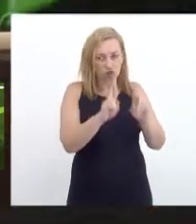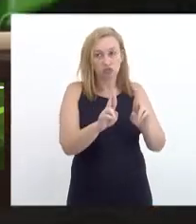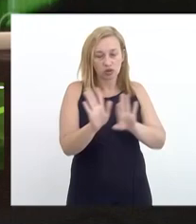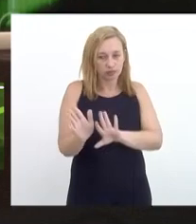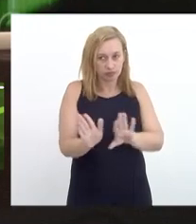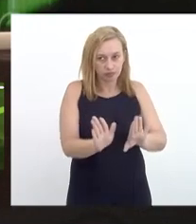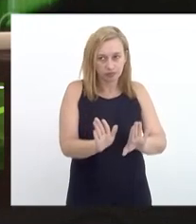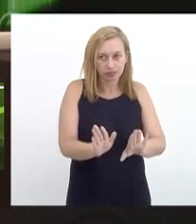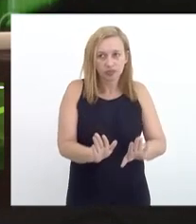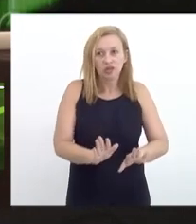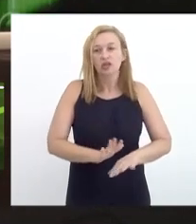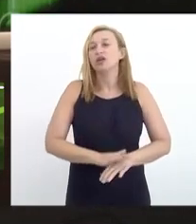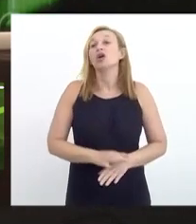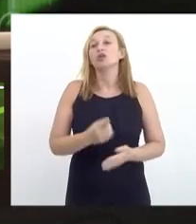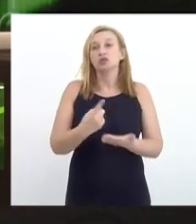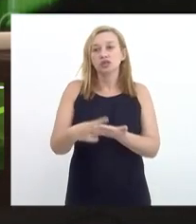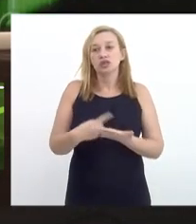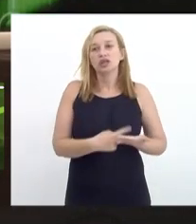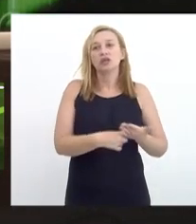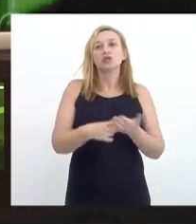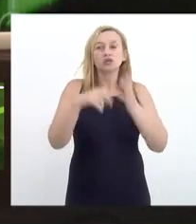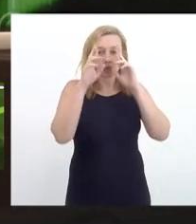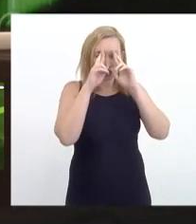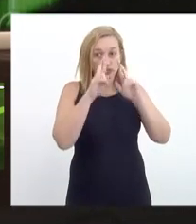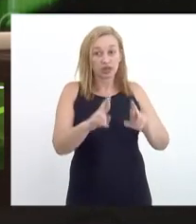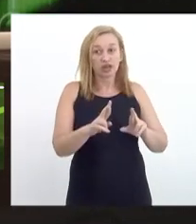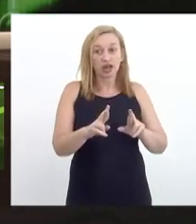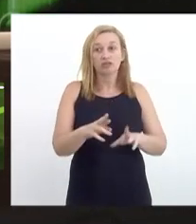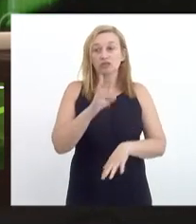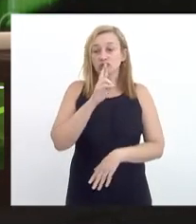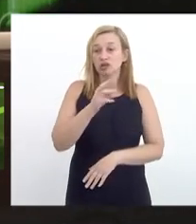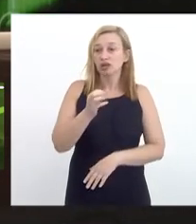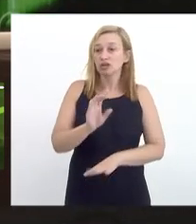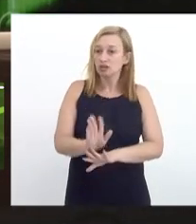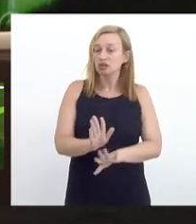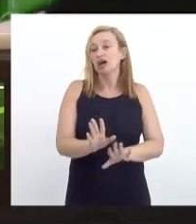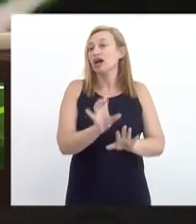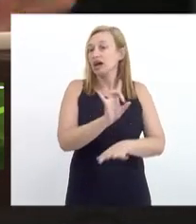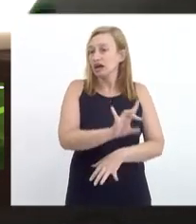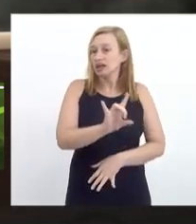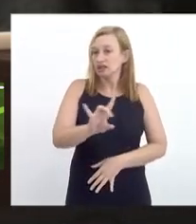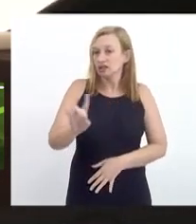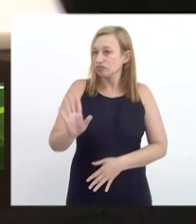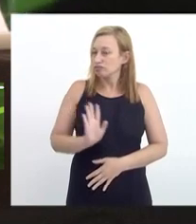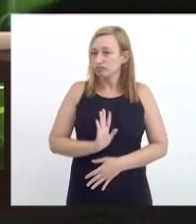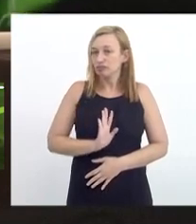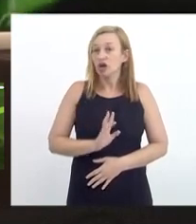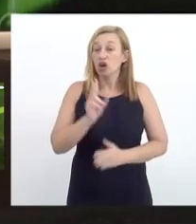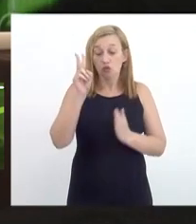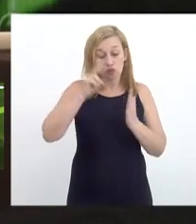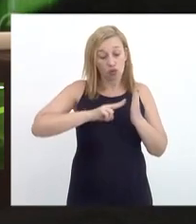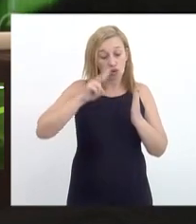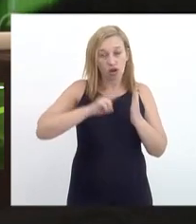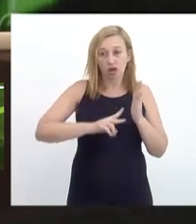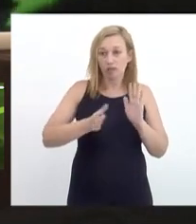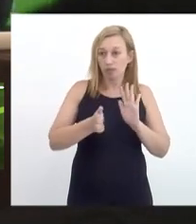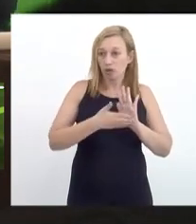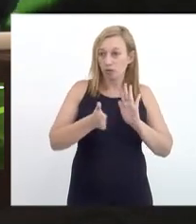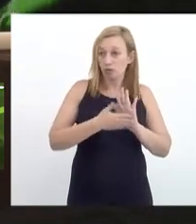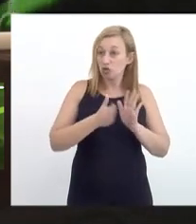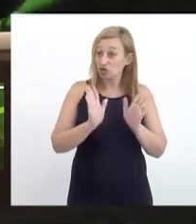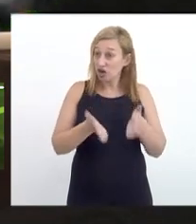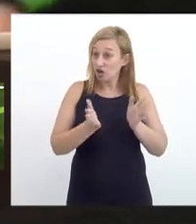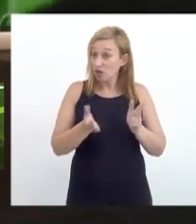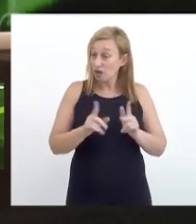os acordos Têm sido respeitados E têm dado resultado Mas aí é cada um Seu cada um Eu vou ler a proposta Agora